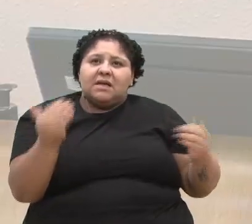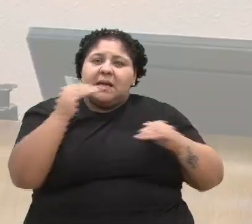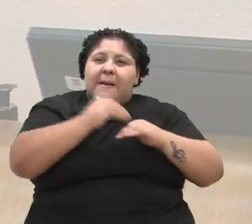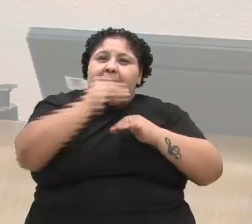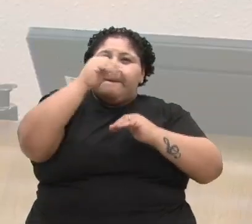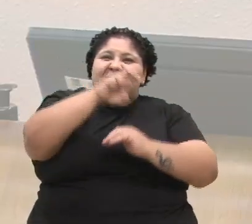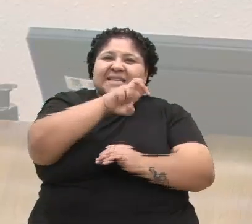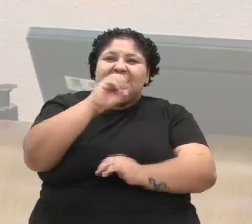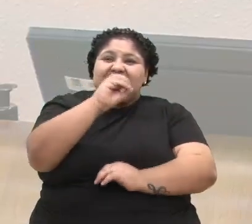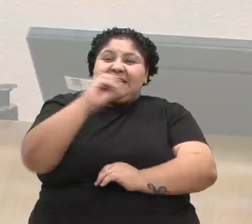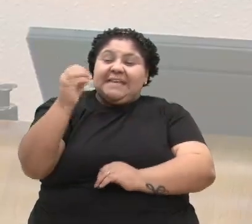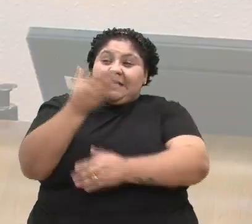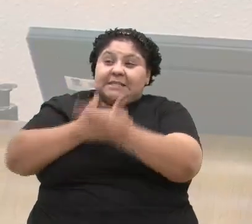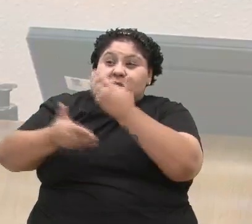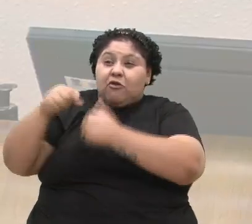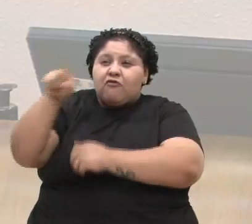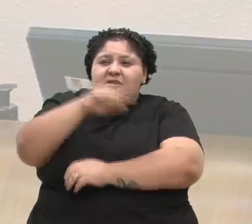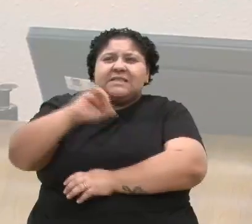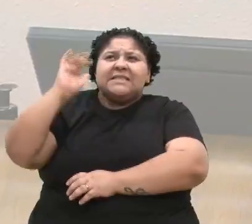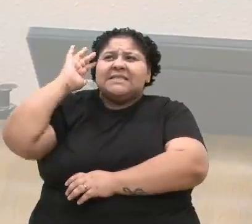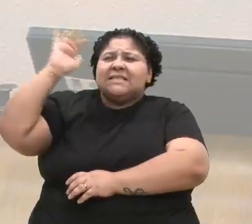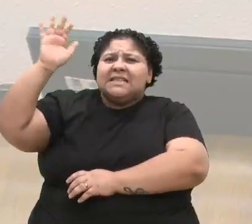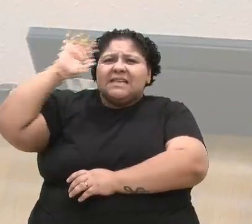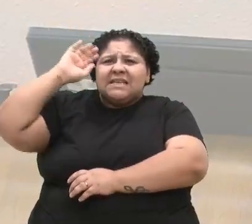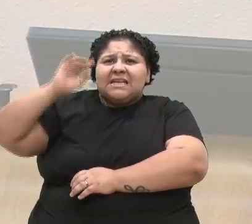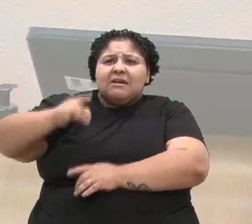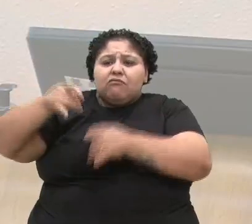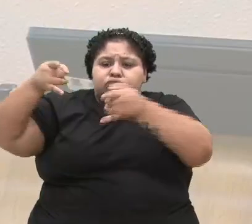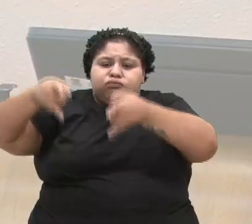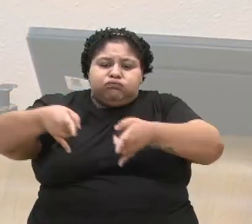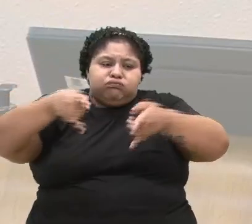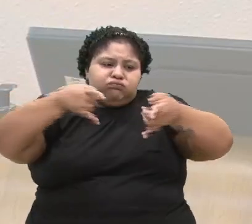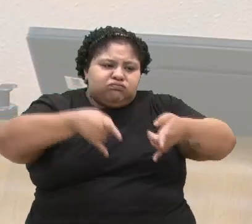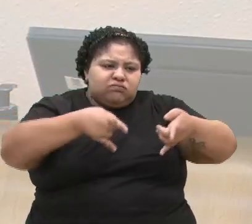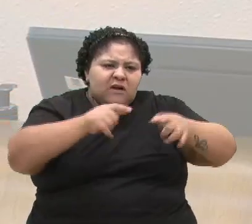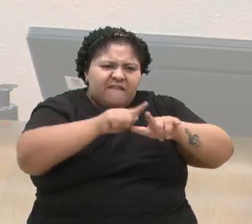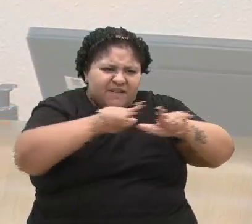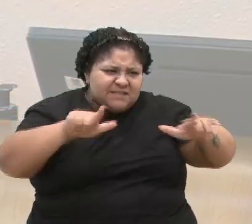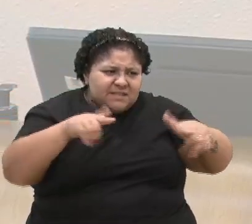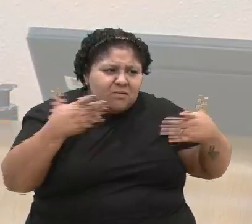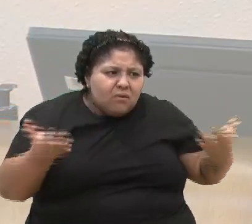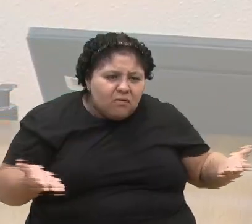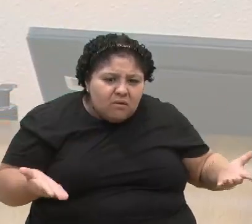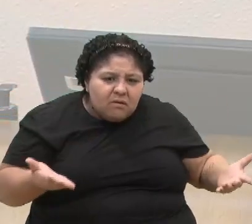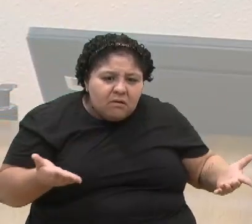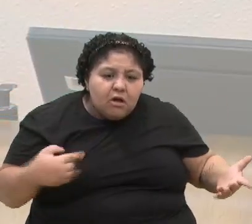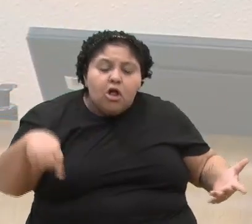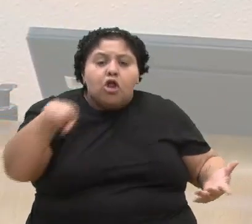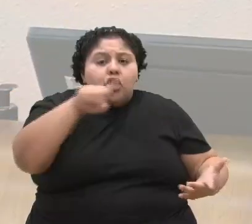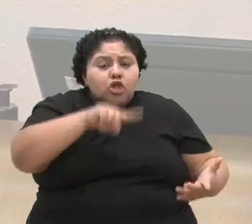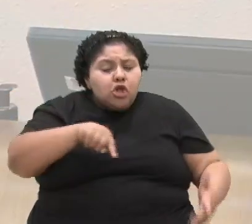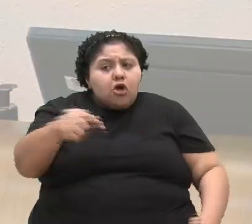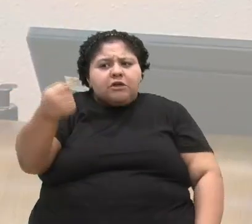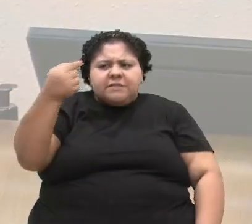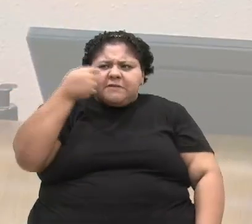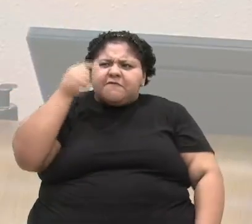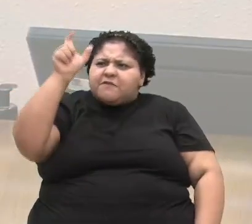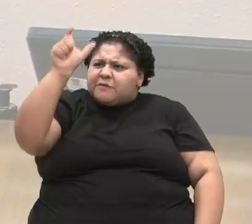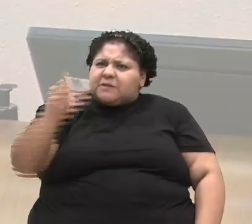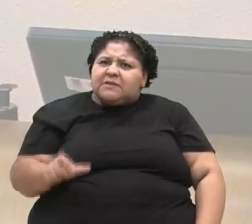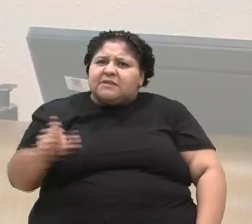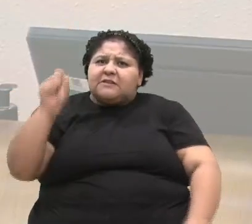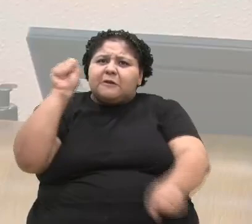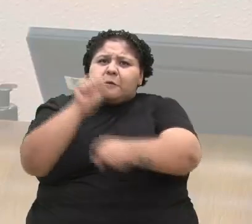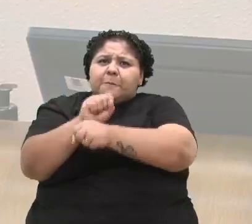500 atendimentos, vocês imaginam que os leitos que lá tem estariam vazios? E nós constatamos pessoas há 4 dias